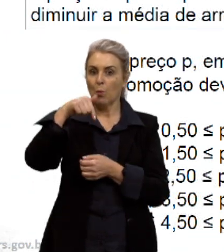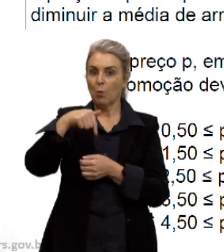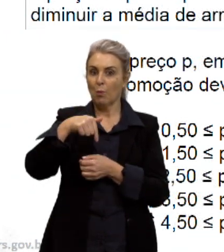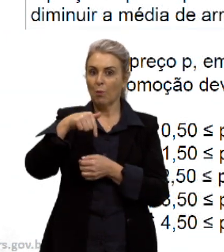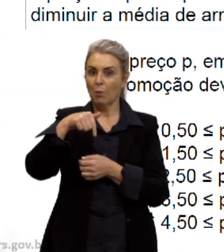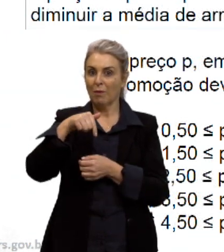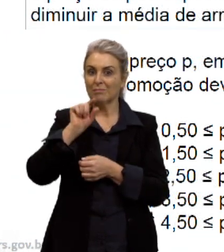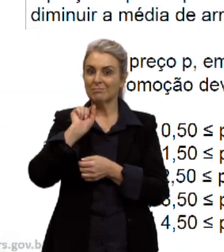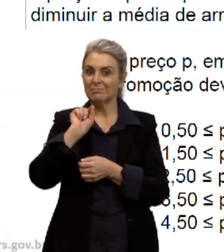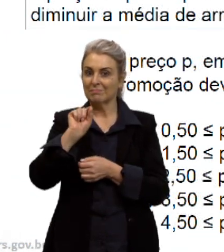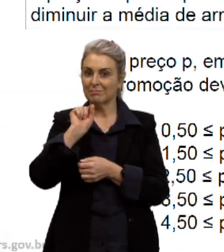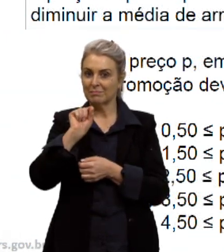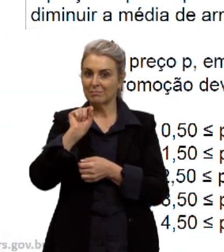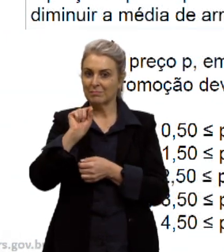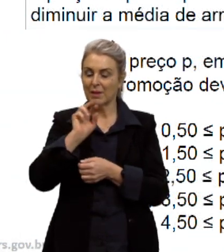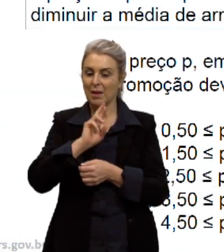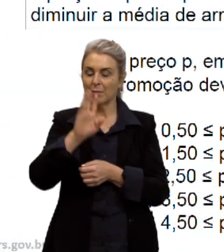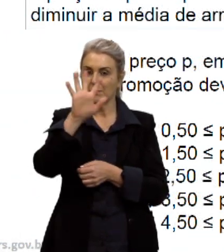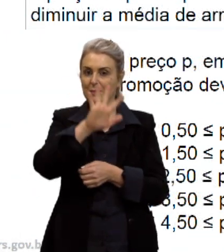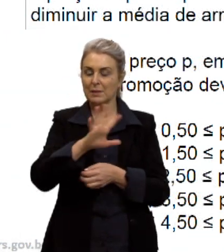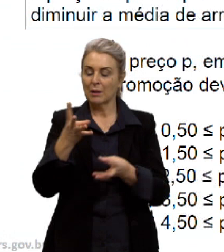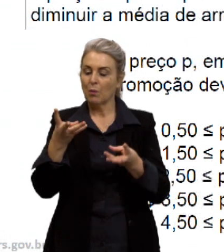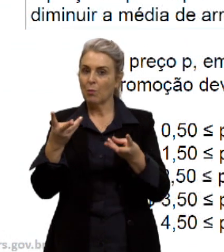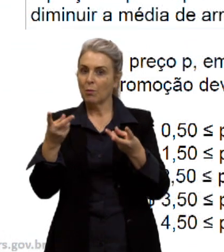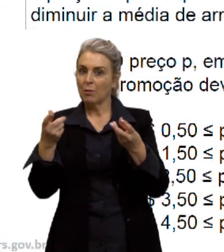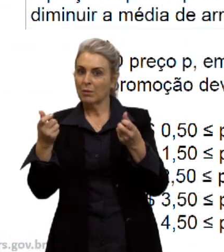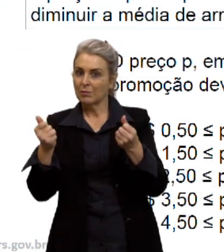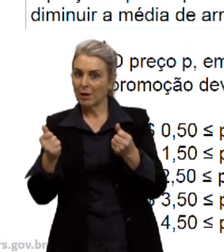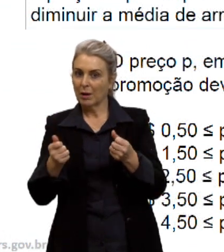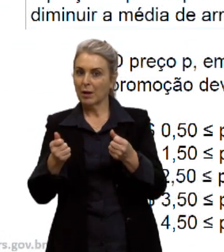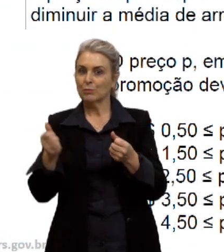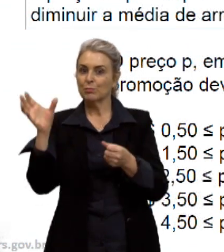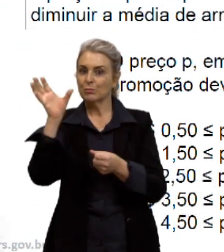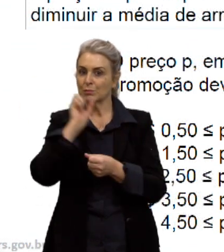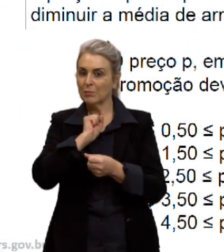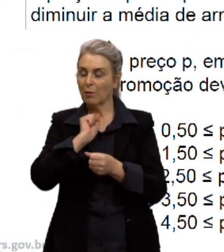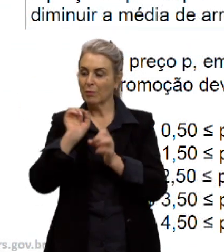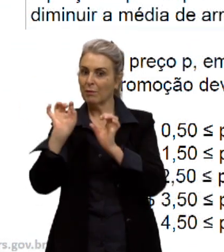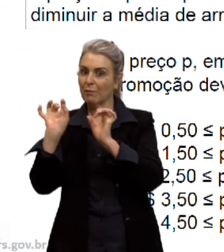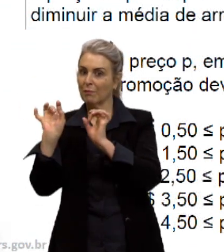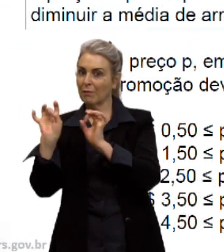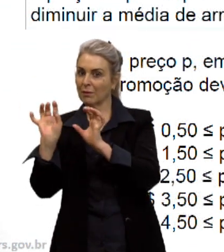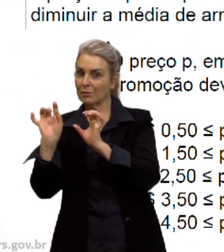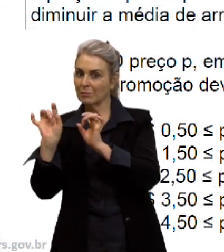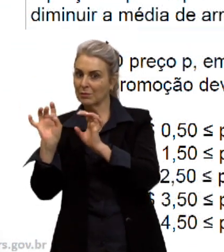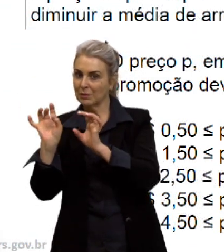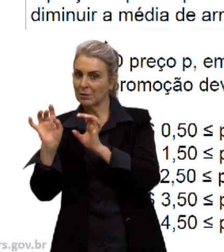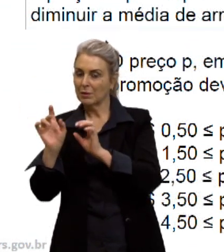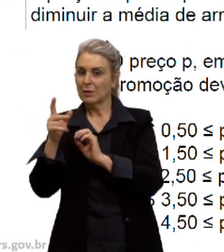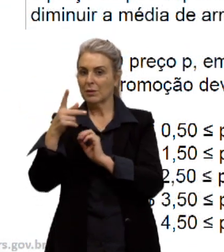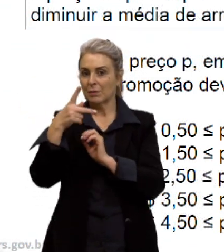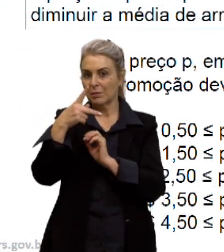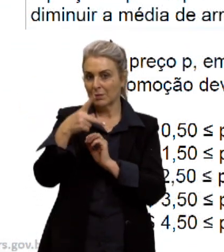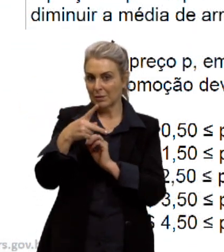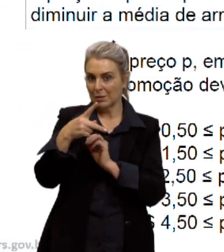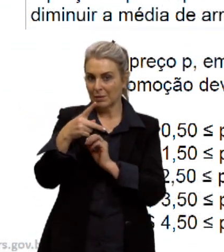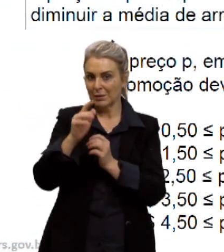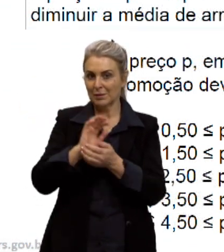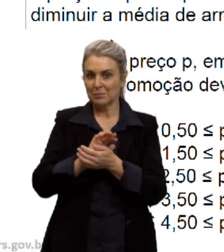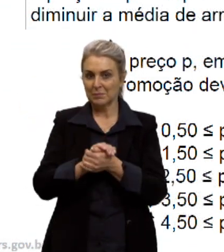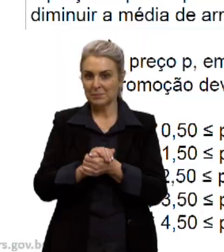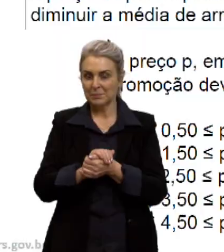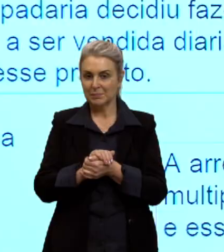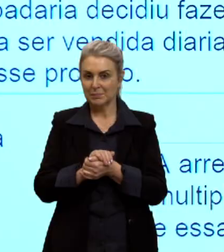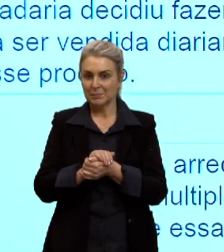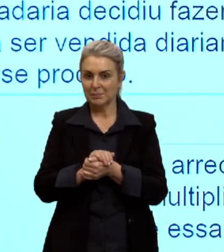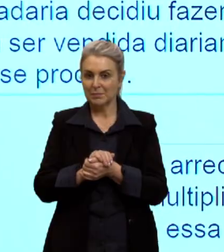representa a quantidade de pães especiais vendidos diariamente e o P, que está dado aqui,